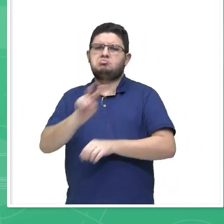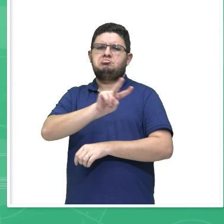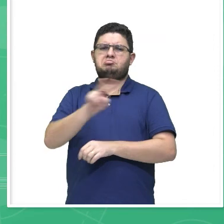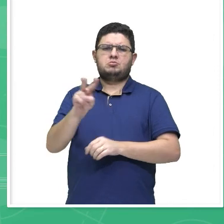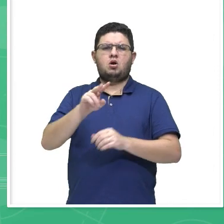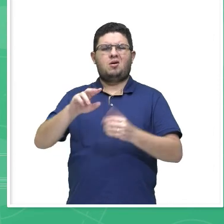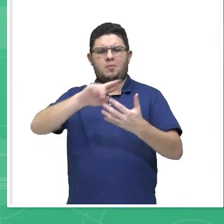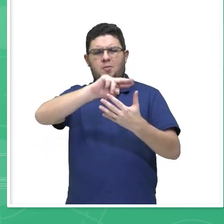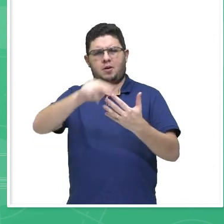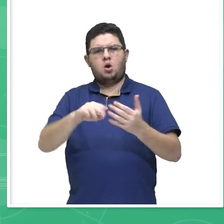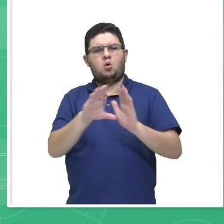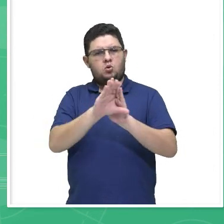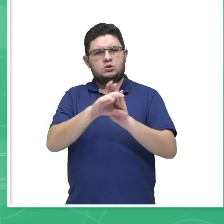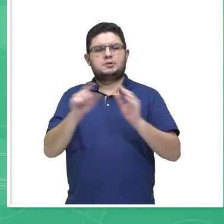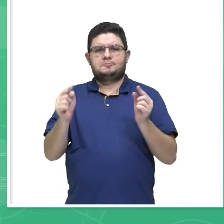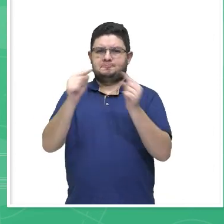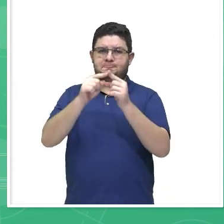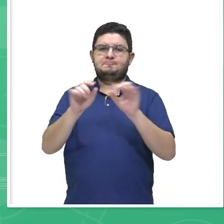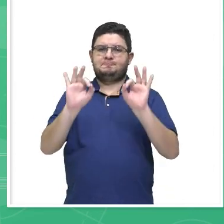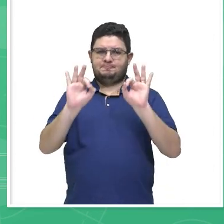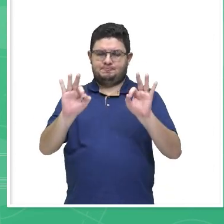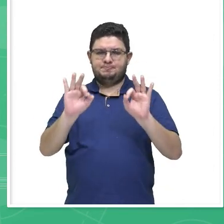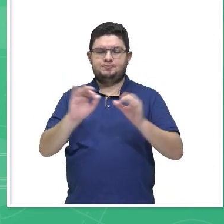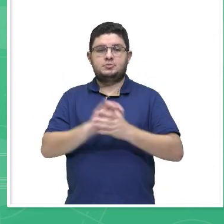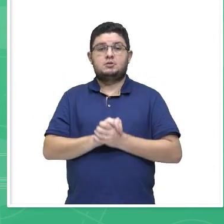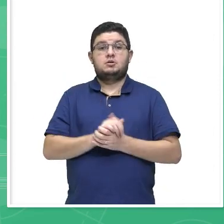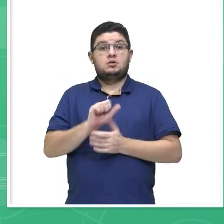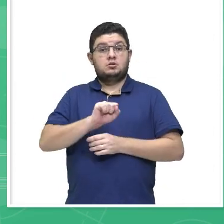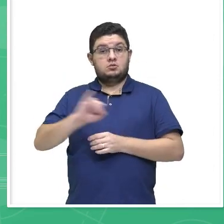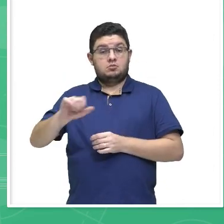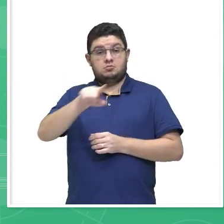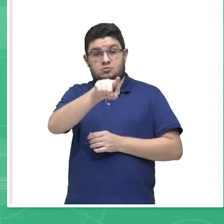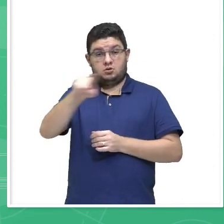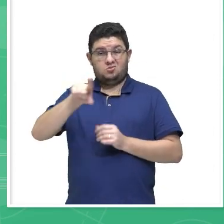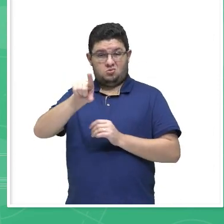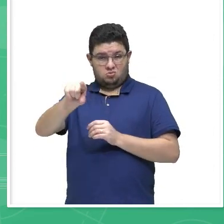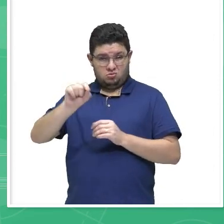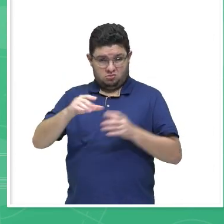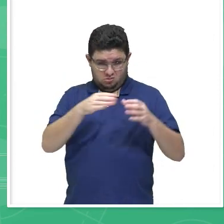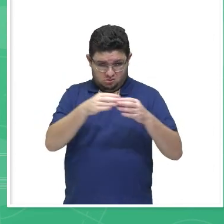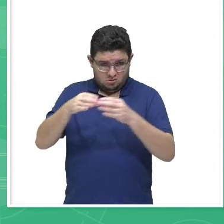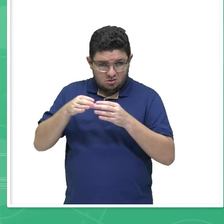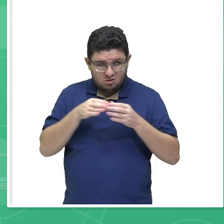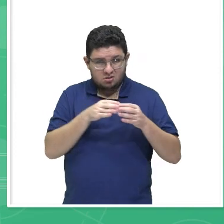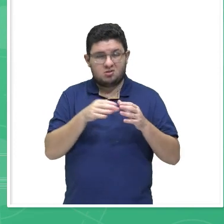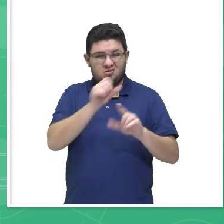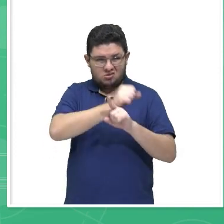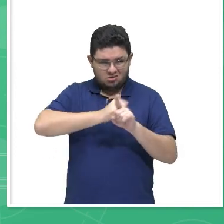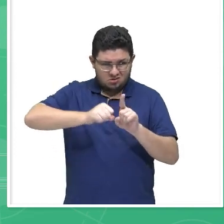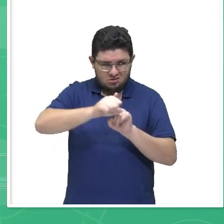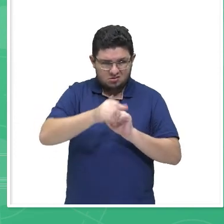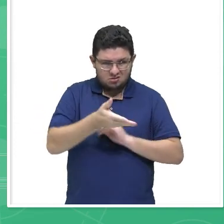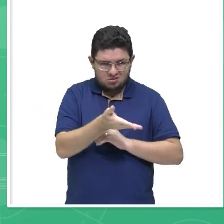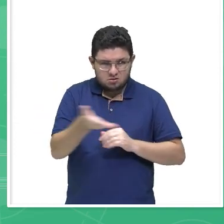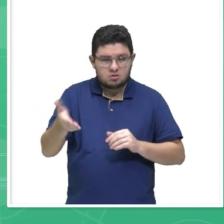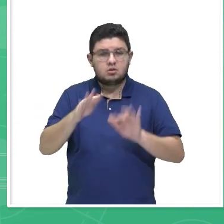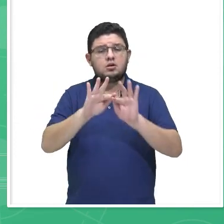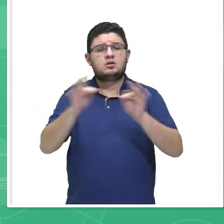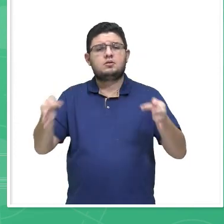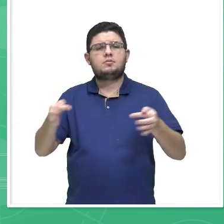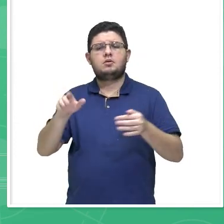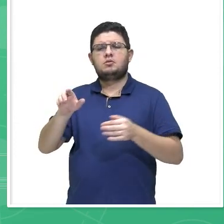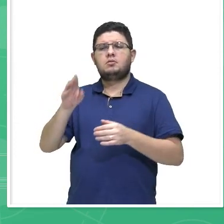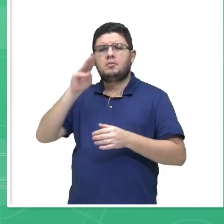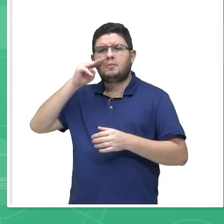correto. E se porventura vocês escolheram classe social, é simples, Marx vai dizer